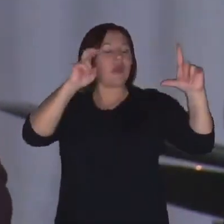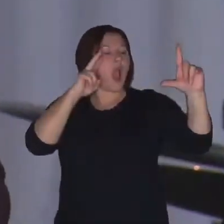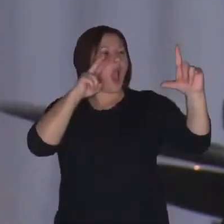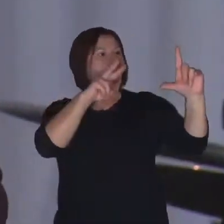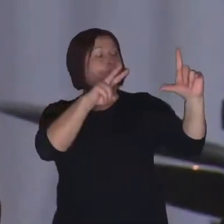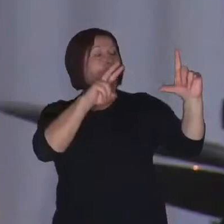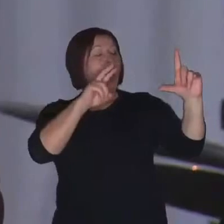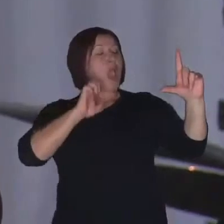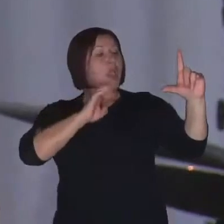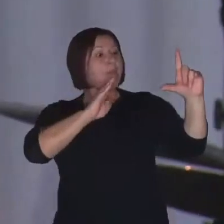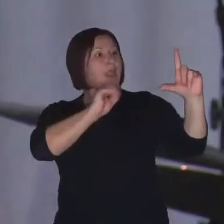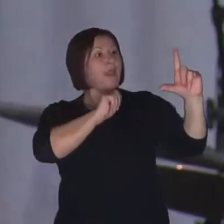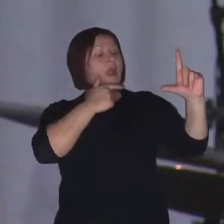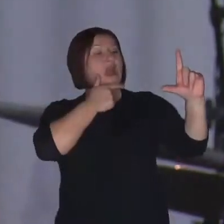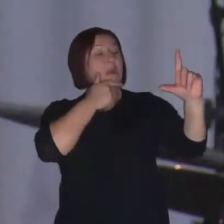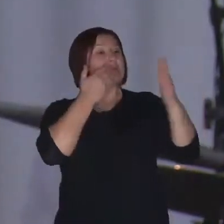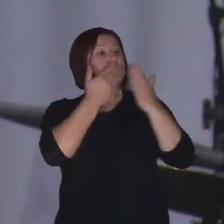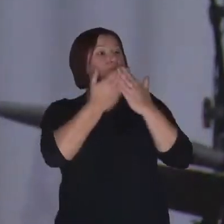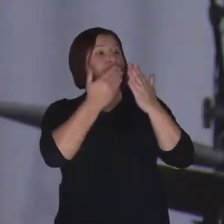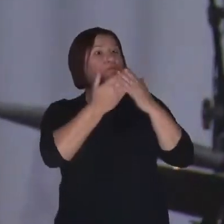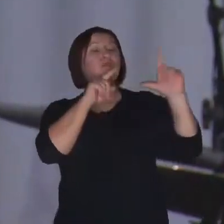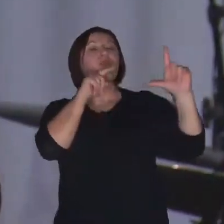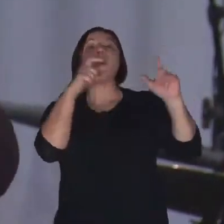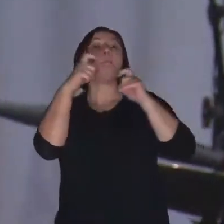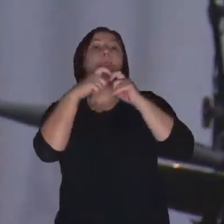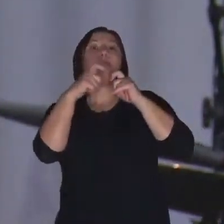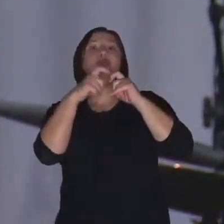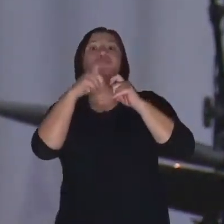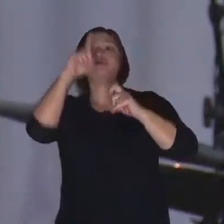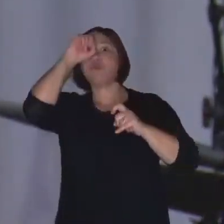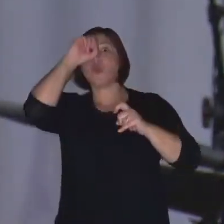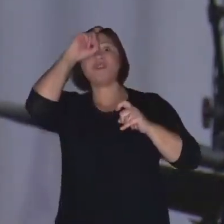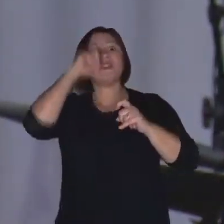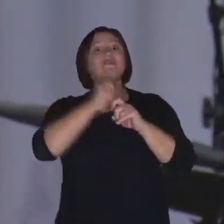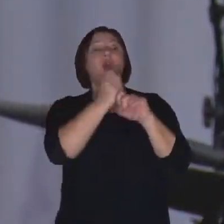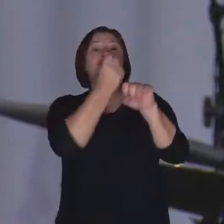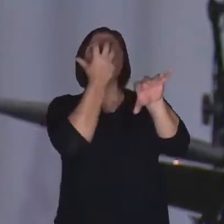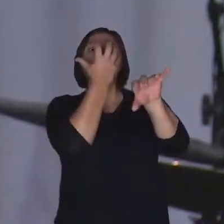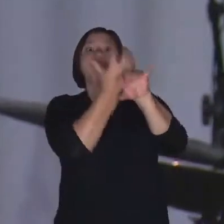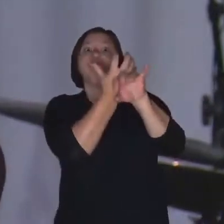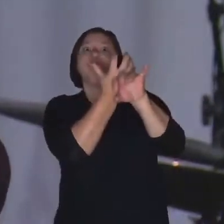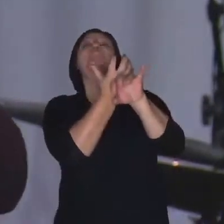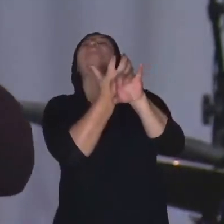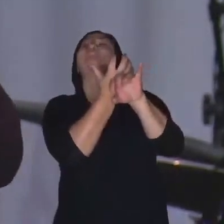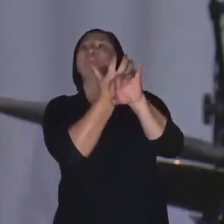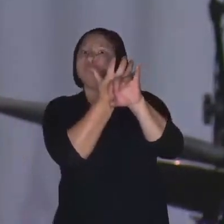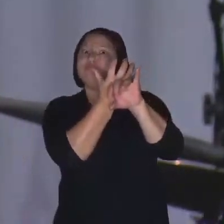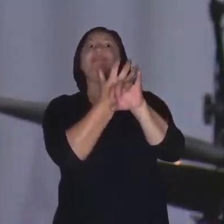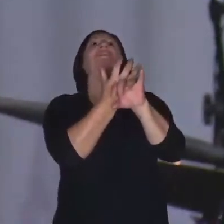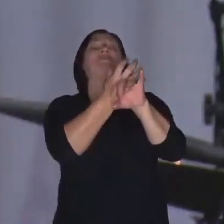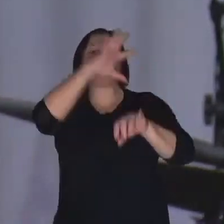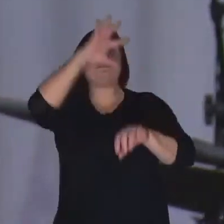é. Sabe? Então, talvez você está me assistindo no hospital agora. Você que é médico, você